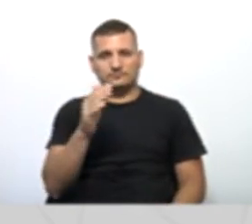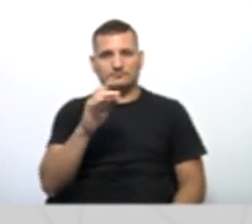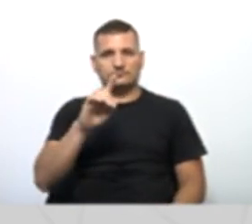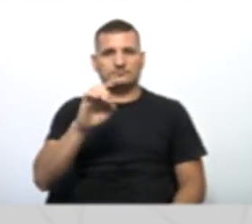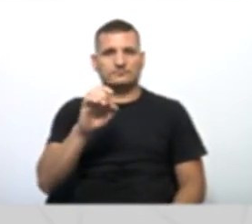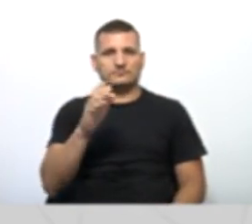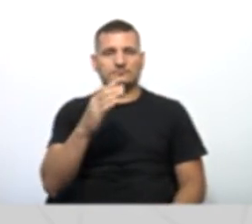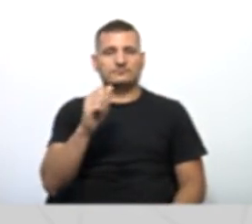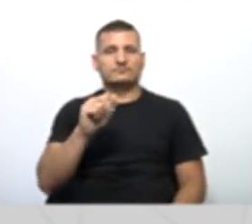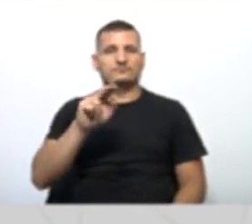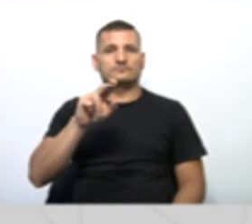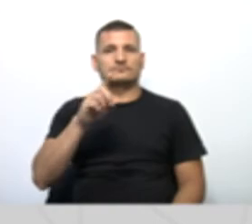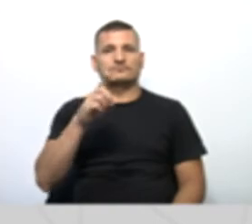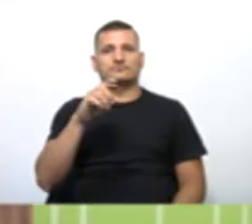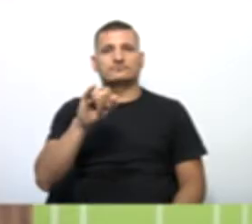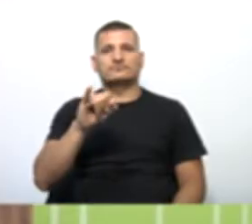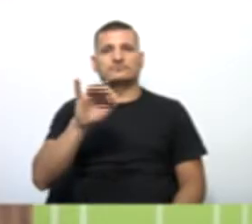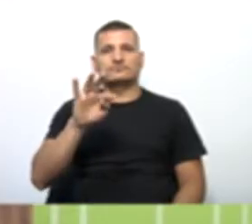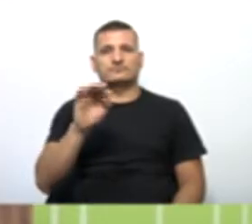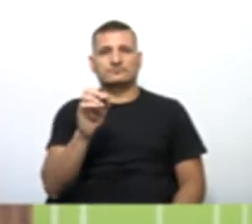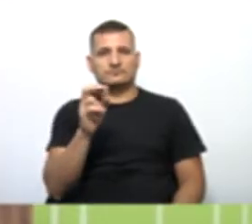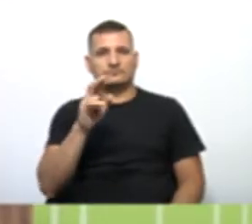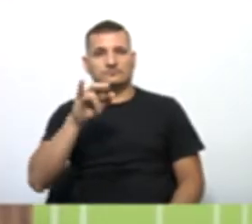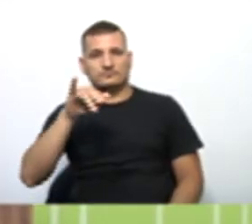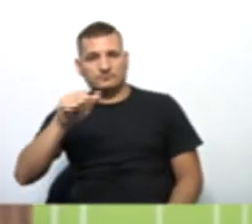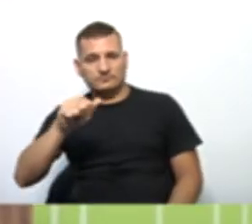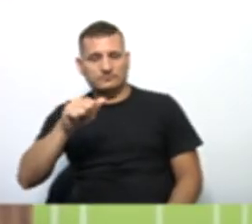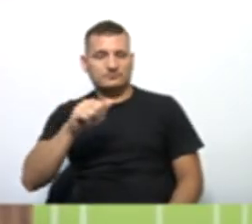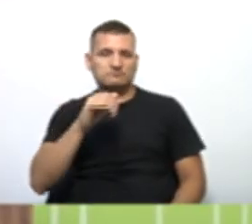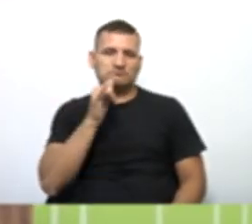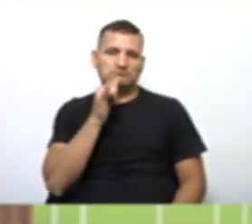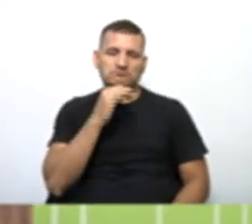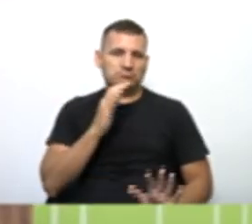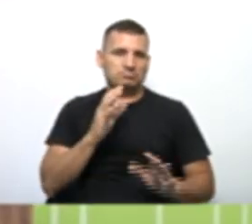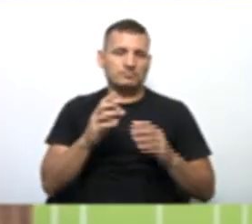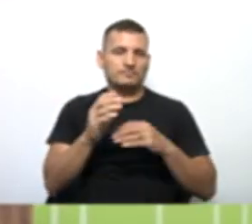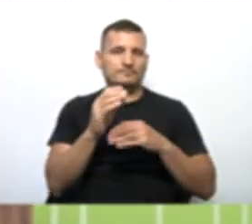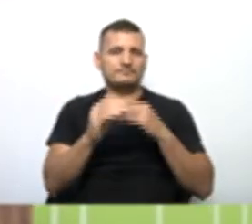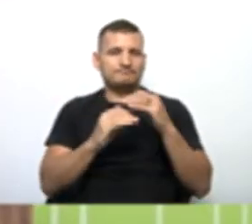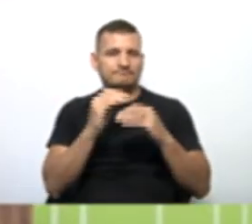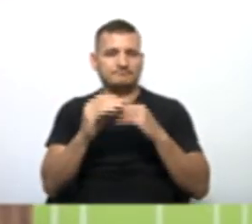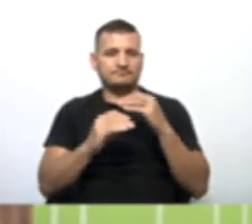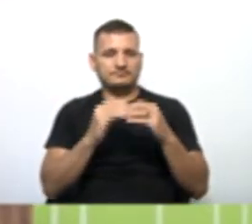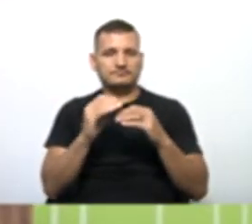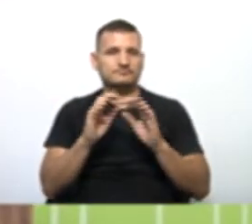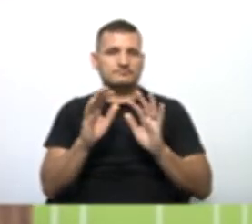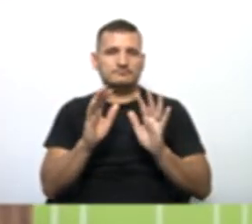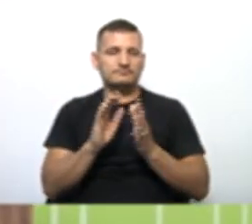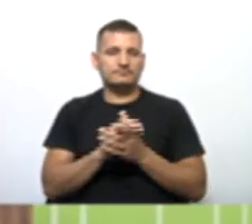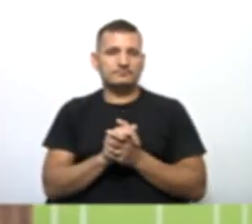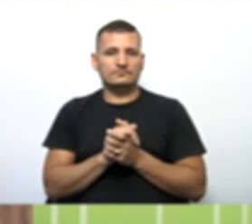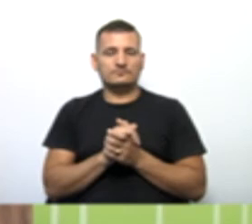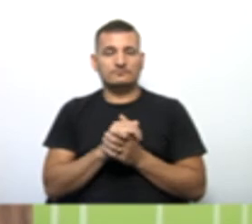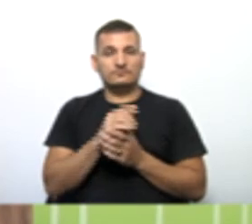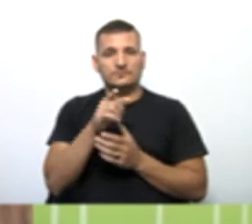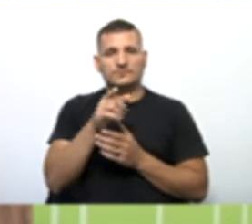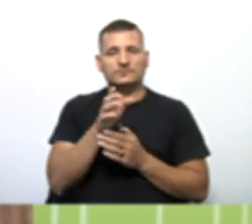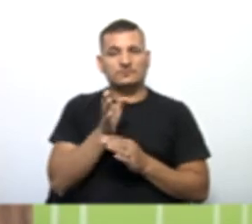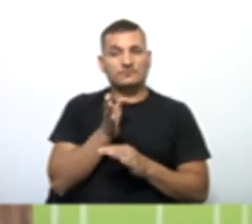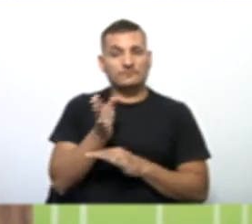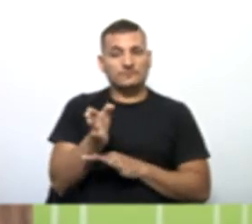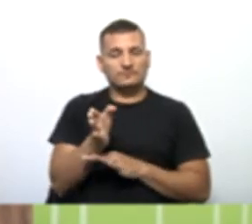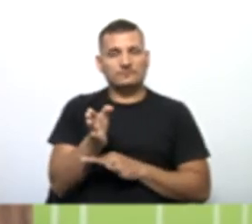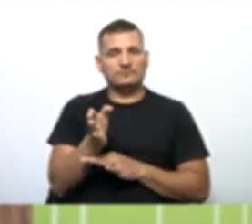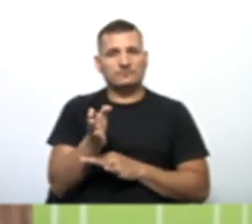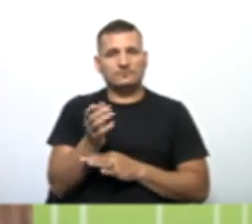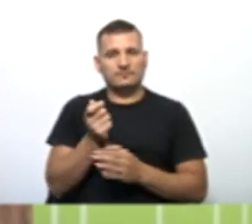que é? Pensem num procedimento de banco qualquer. Você vai pagar um boleto no caixa de um banco. Então, quando você